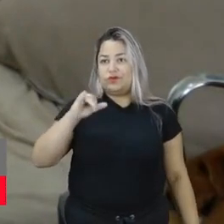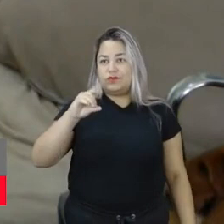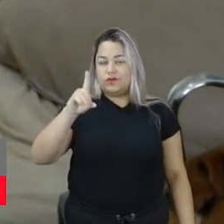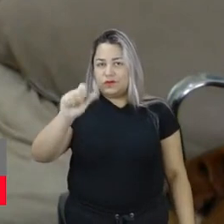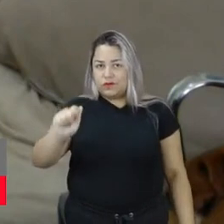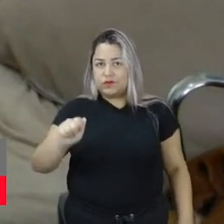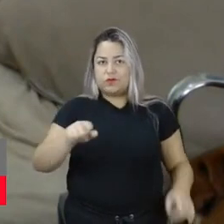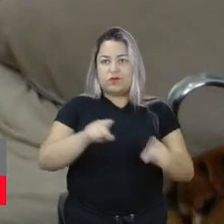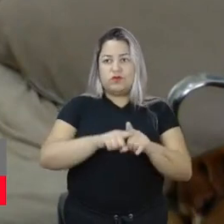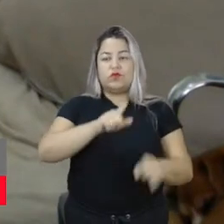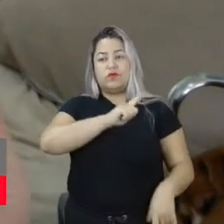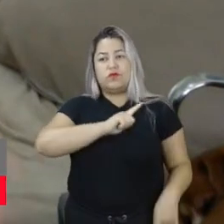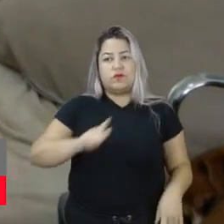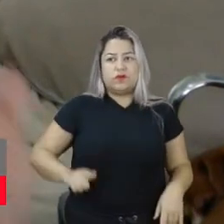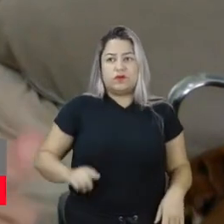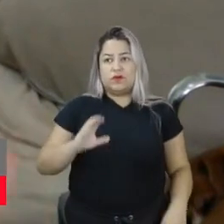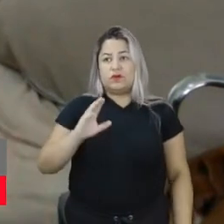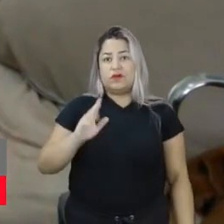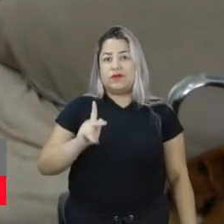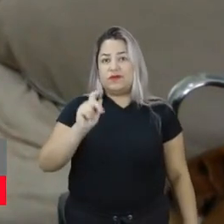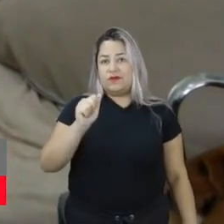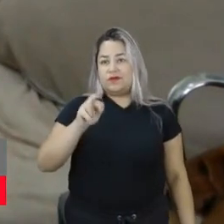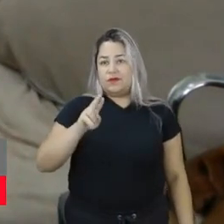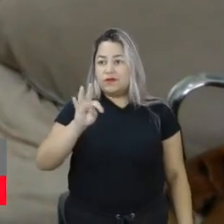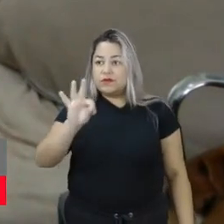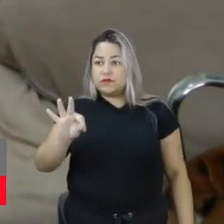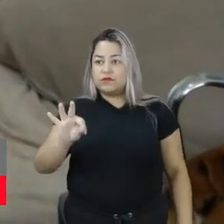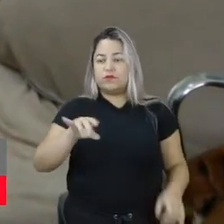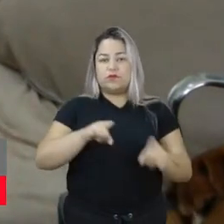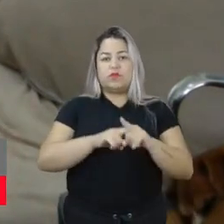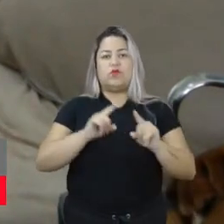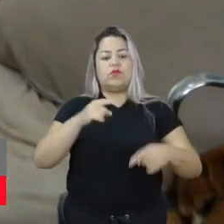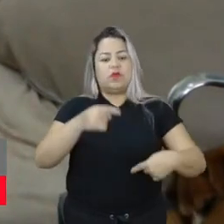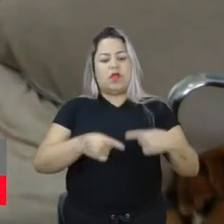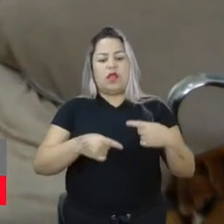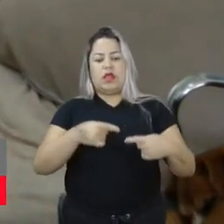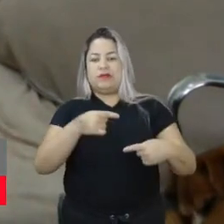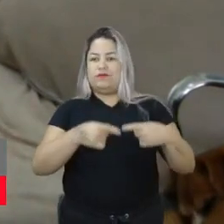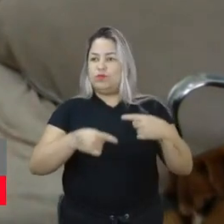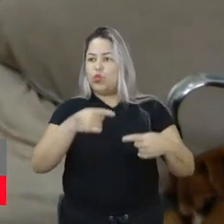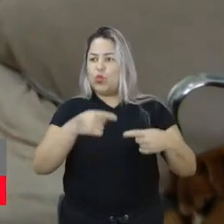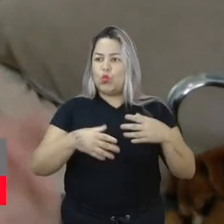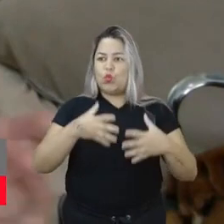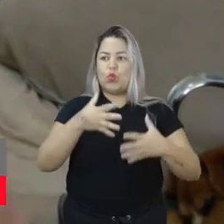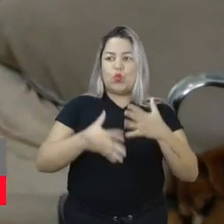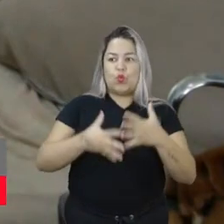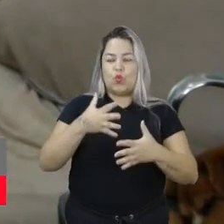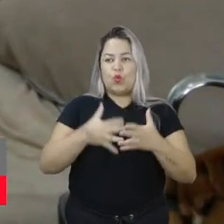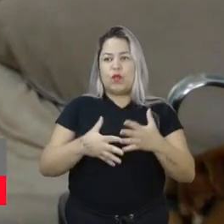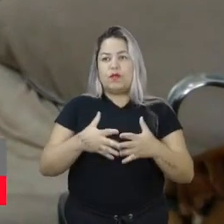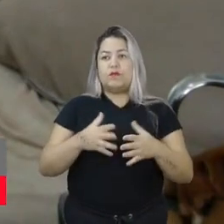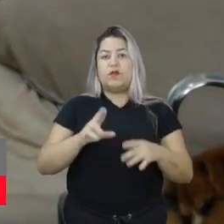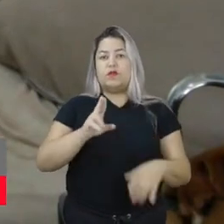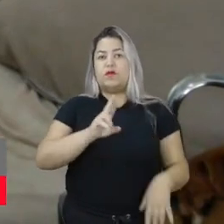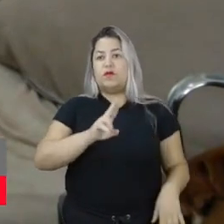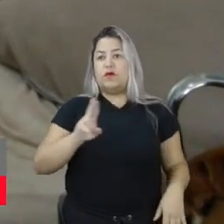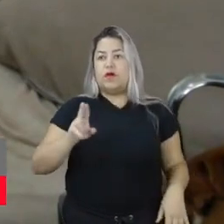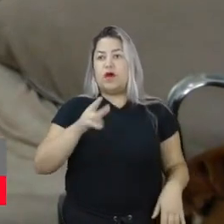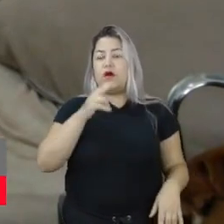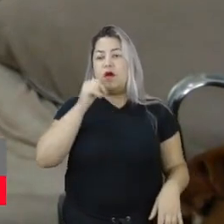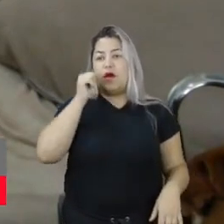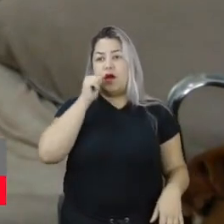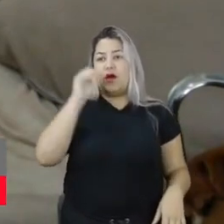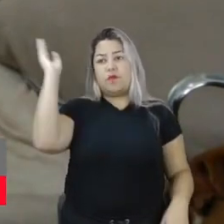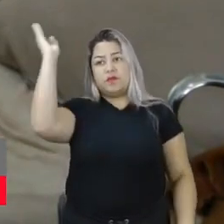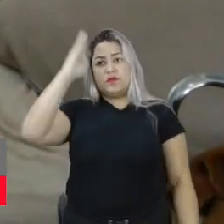Katz tentou escalar aí essa confusão, né? Esse atrito, como você colocou, chamando ali uma brasileira sobrevivente do ataque